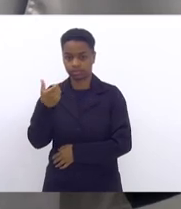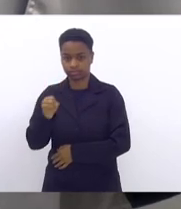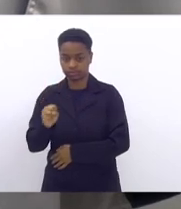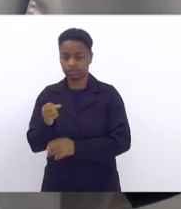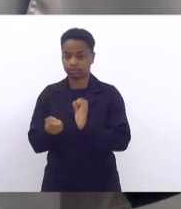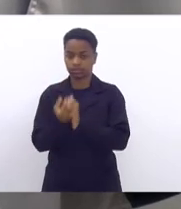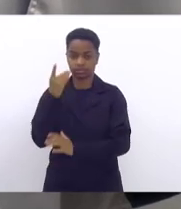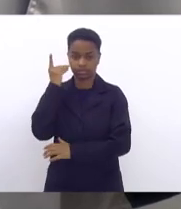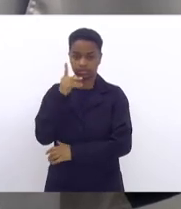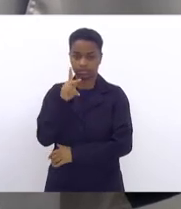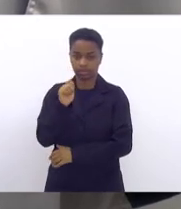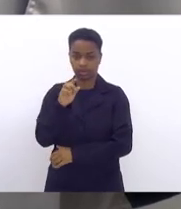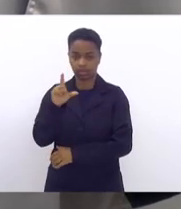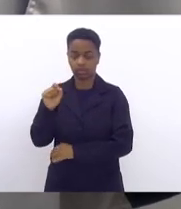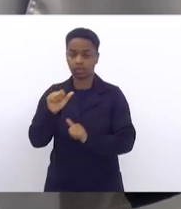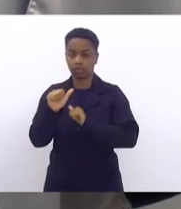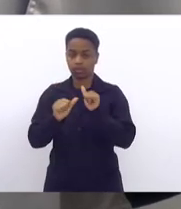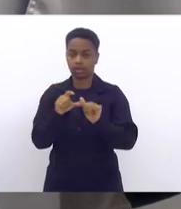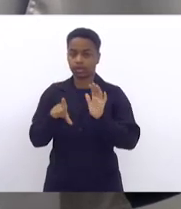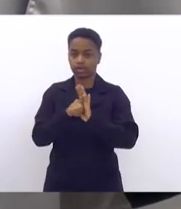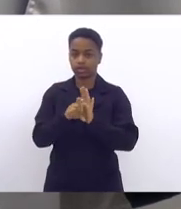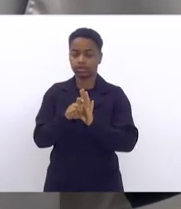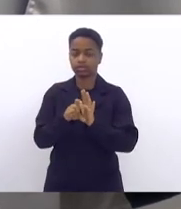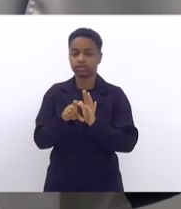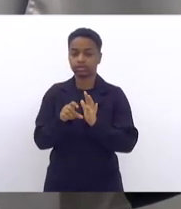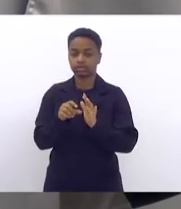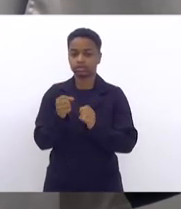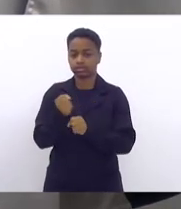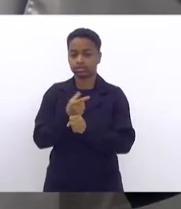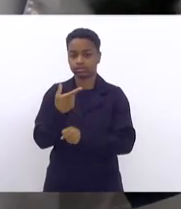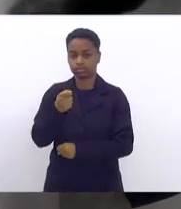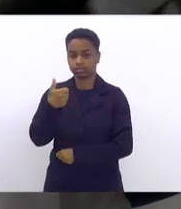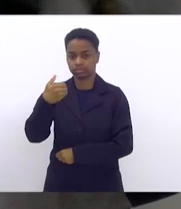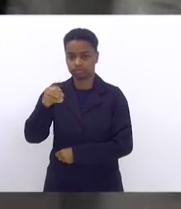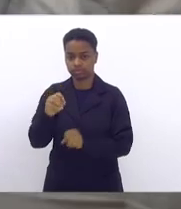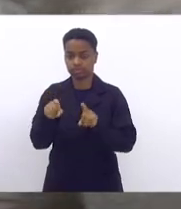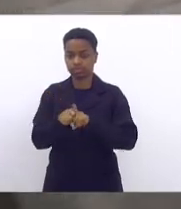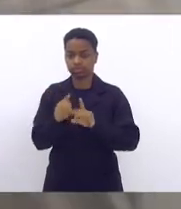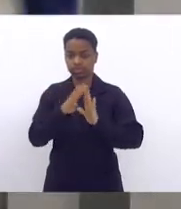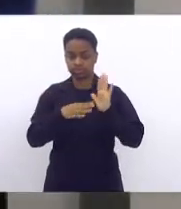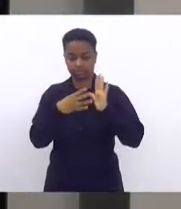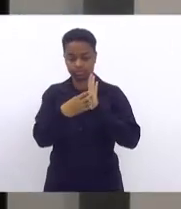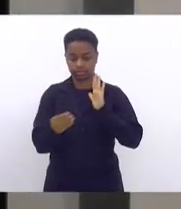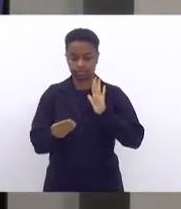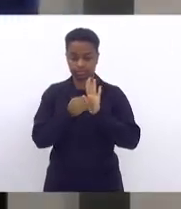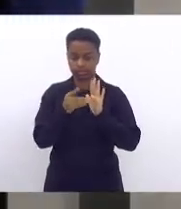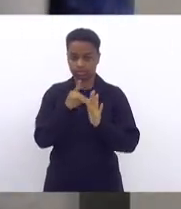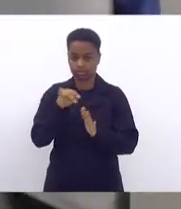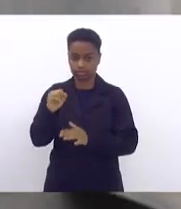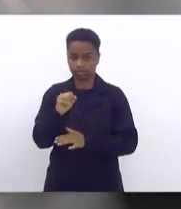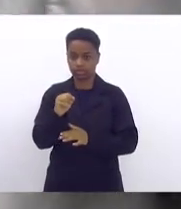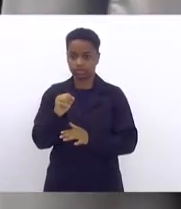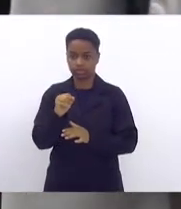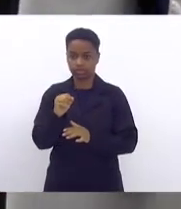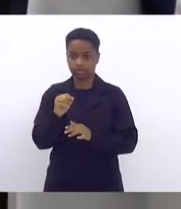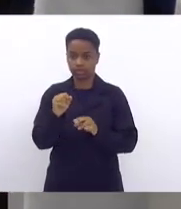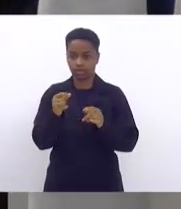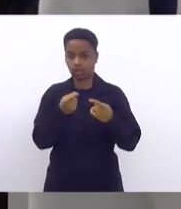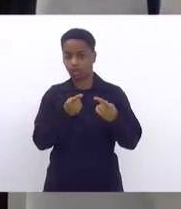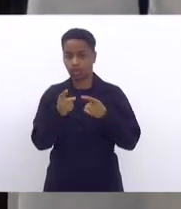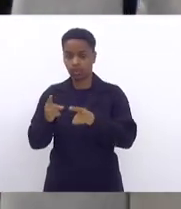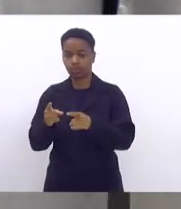Ramos, que altera a lei 5.645 de 6 de janeiro de 2010, incluindo no calendário oficial do Estado do Rio de Janeiro o dia estadual contra a exportação de gado